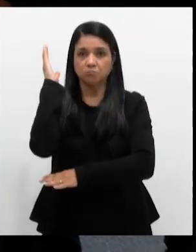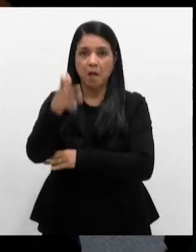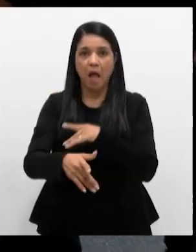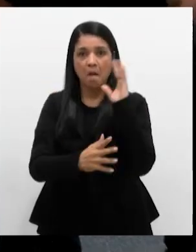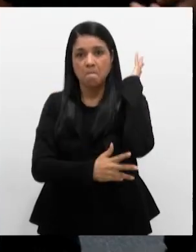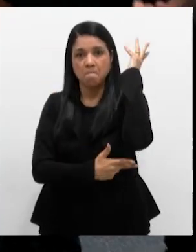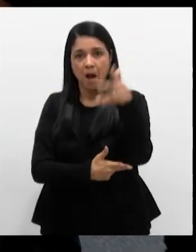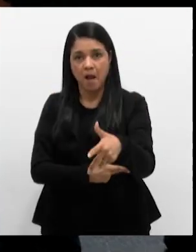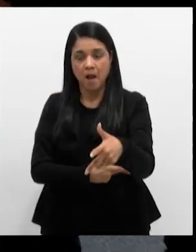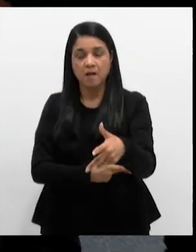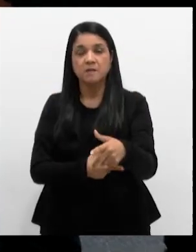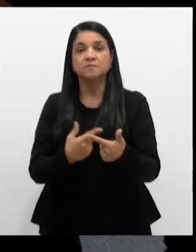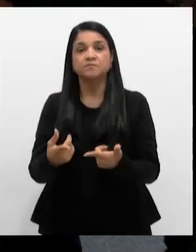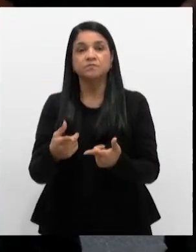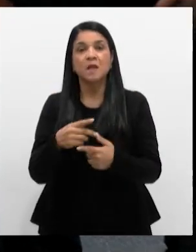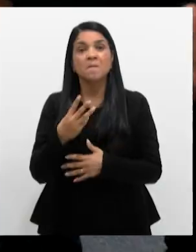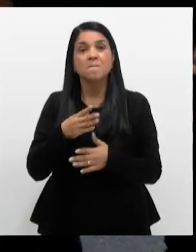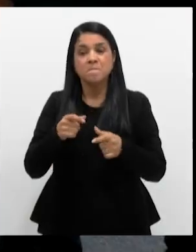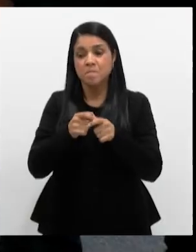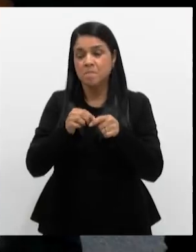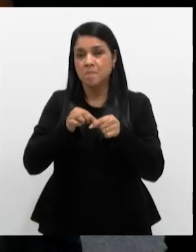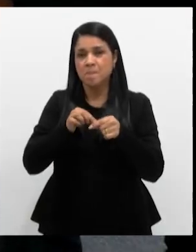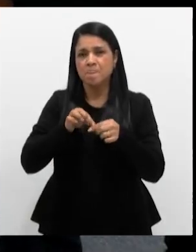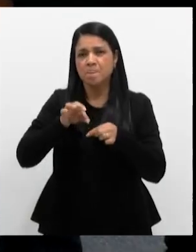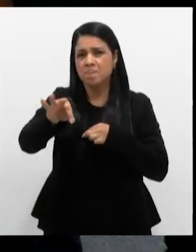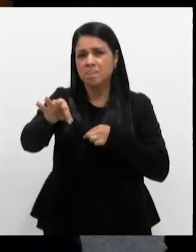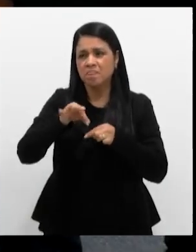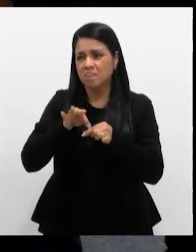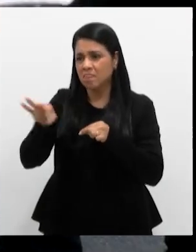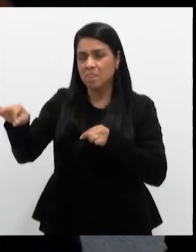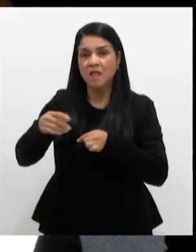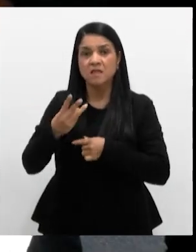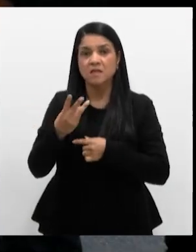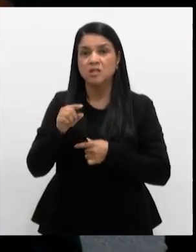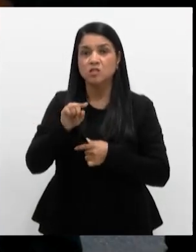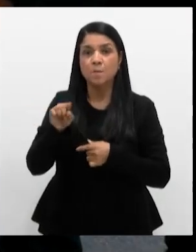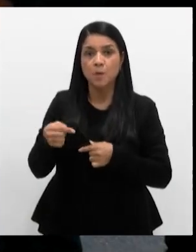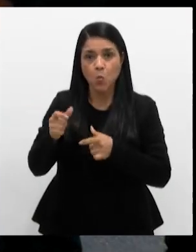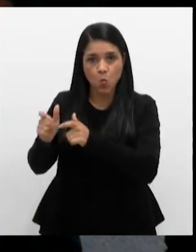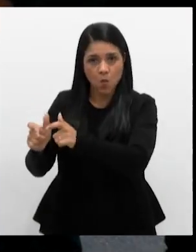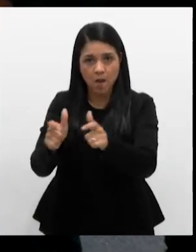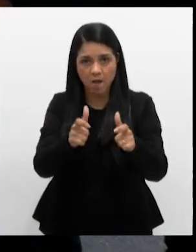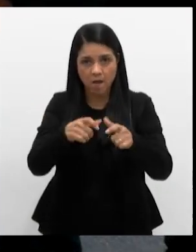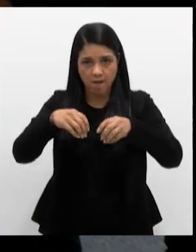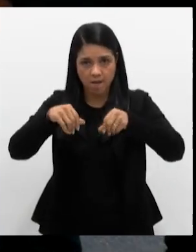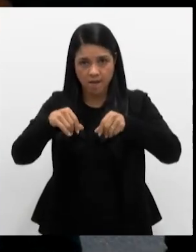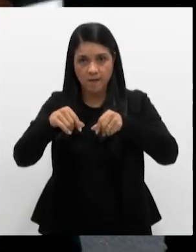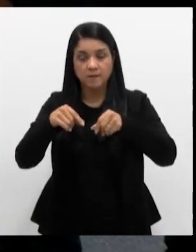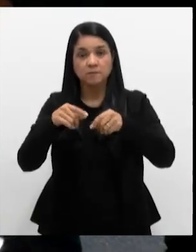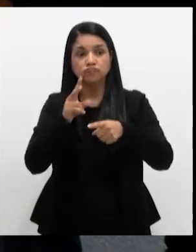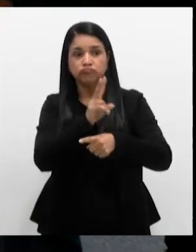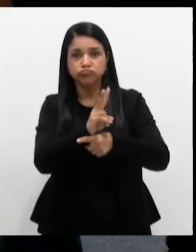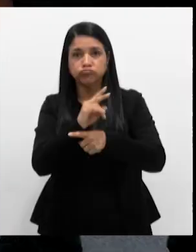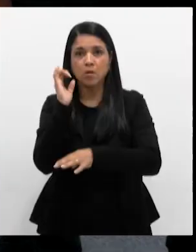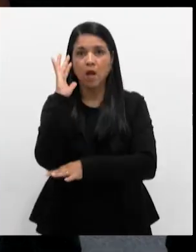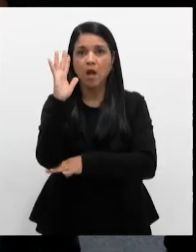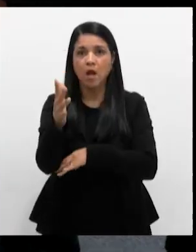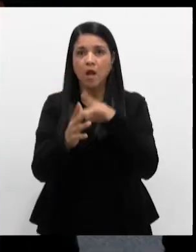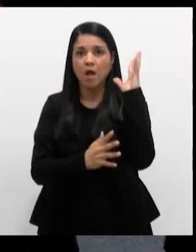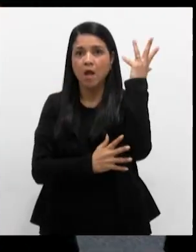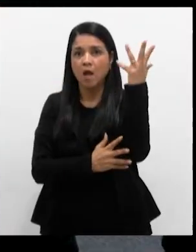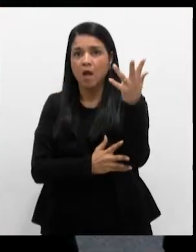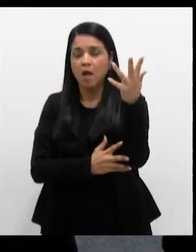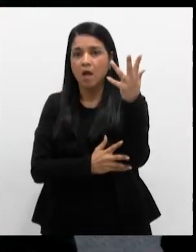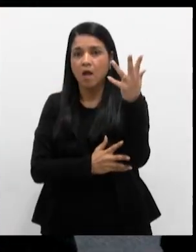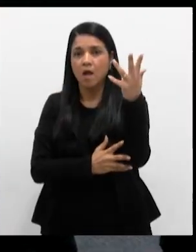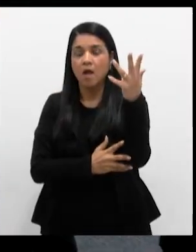seja, mais de 3.000 áreas de preservação, contando unidades de conservação, contando comunidades tradicionais